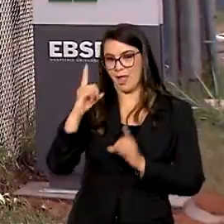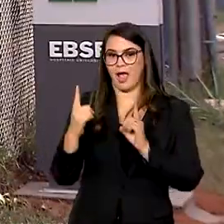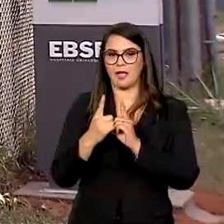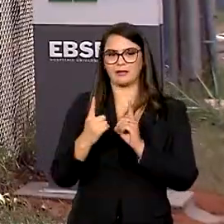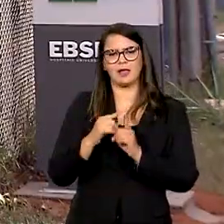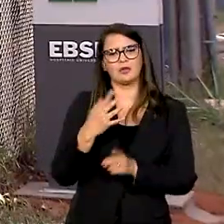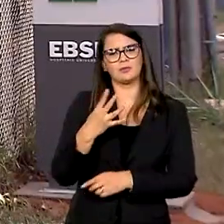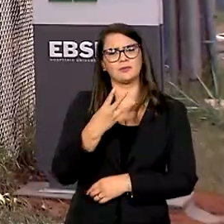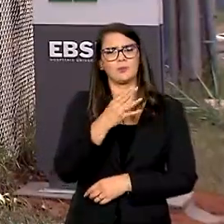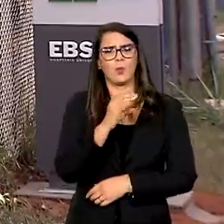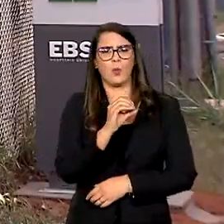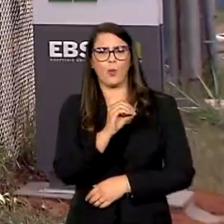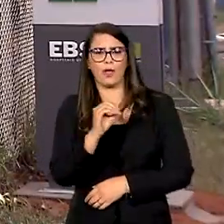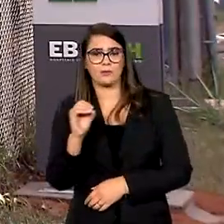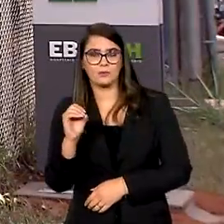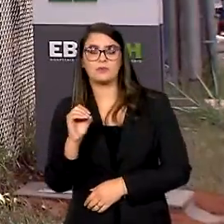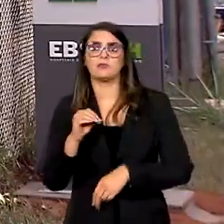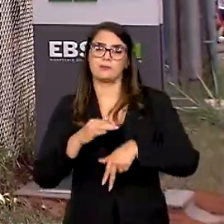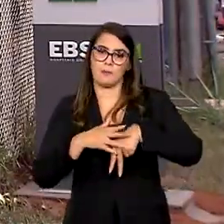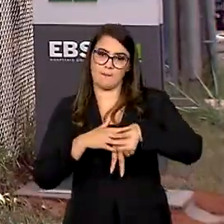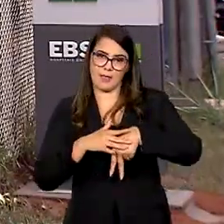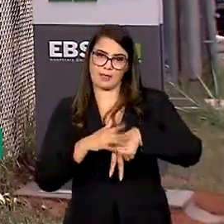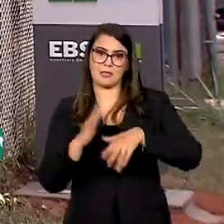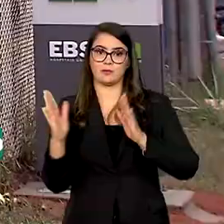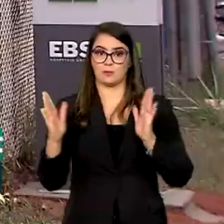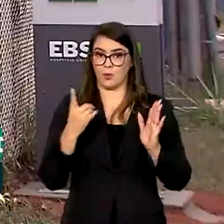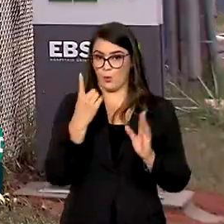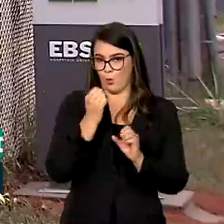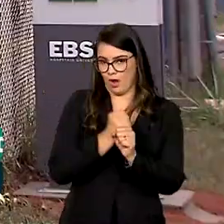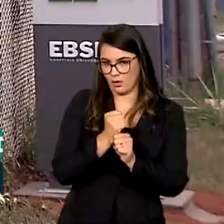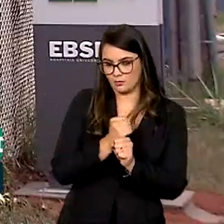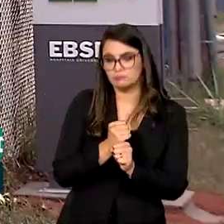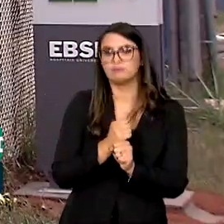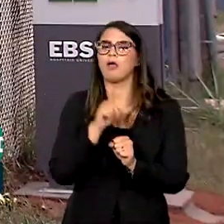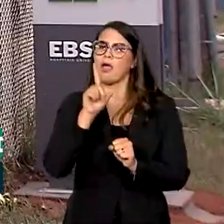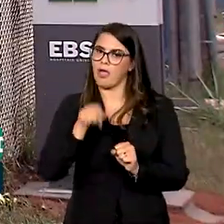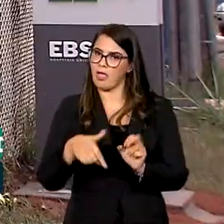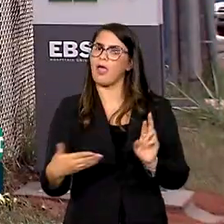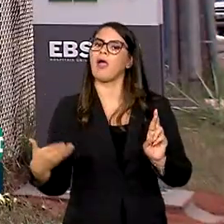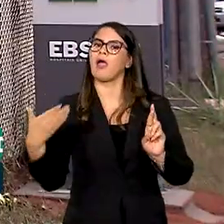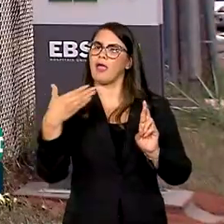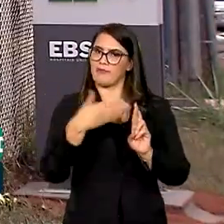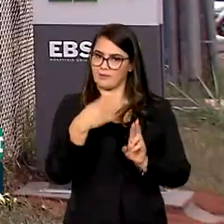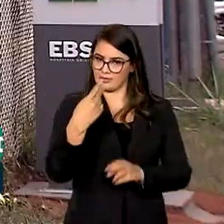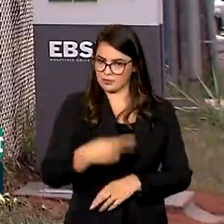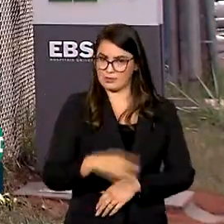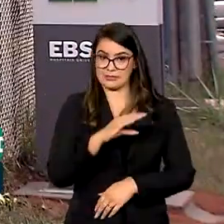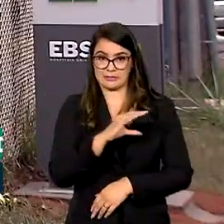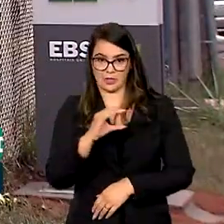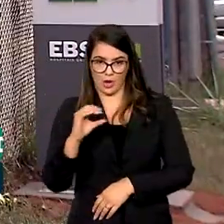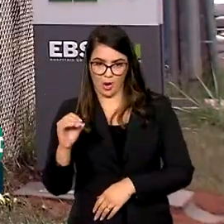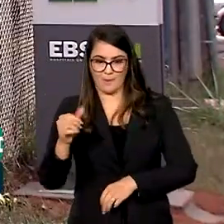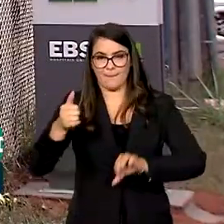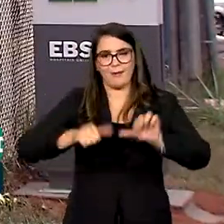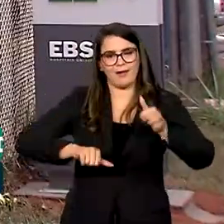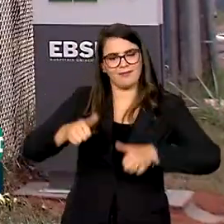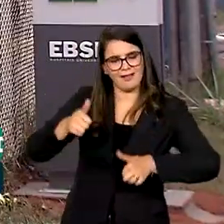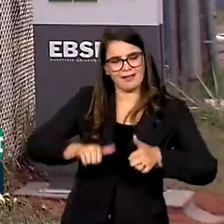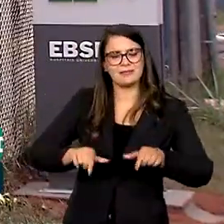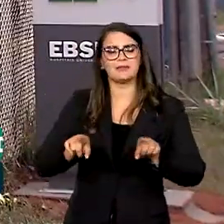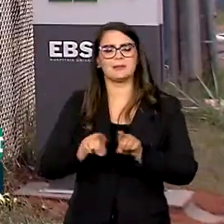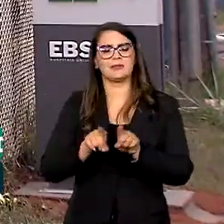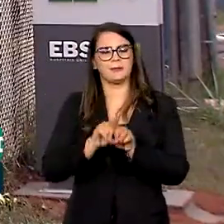média 400 pacientes por ano. Além de referência na região centro-oeste para avaliação